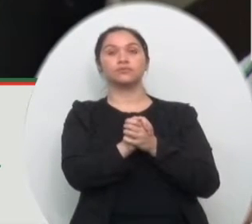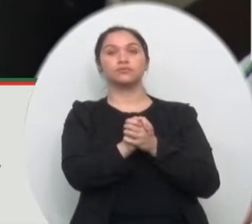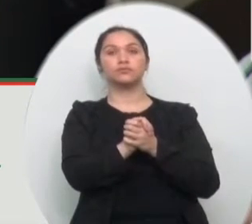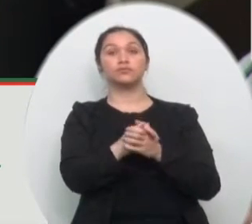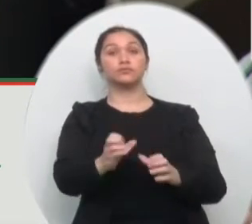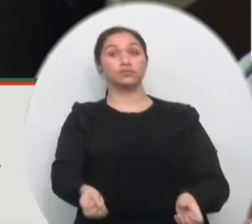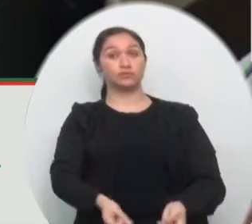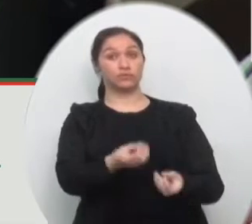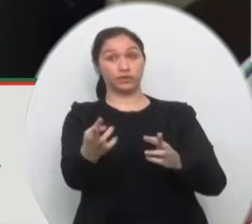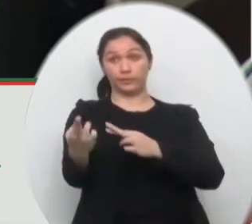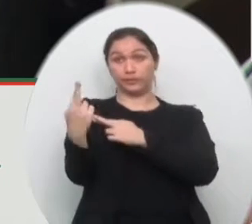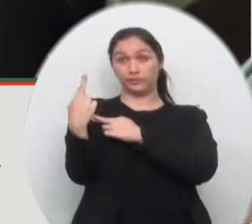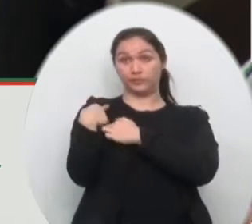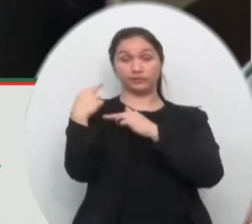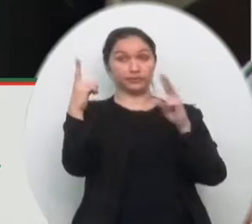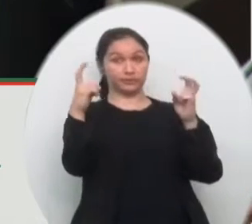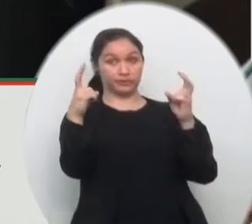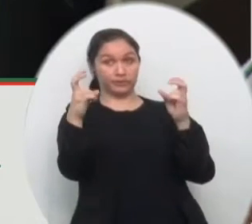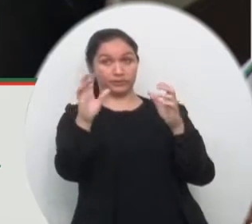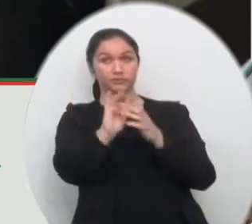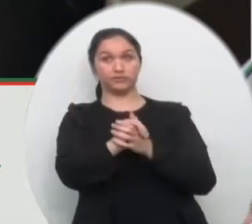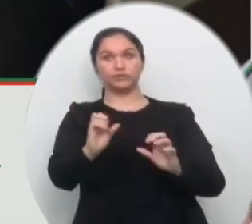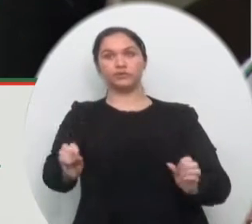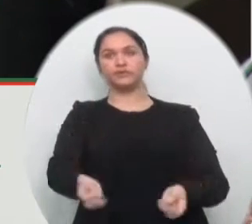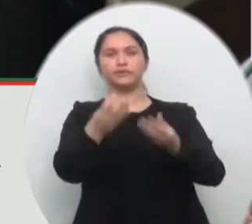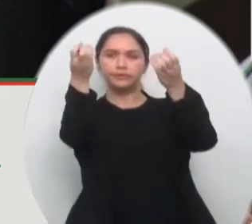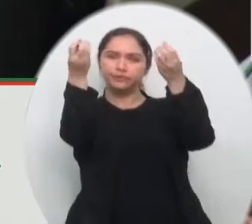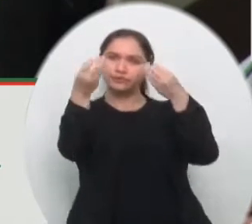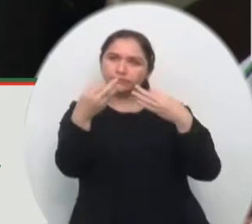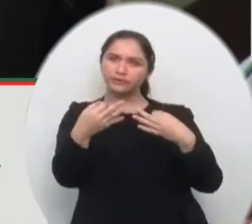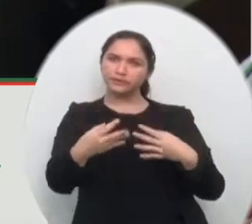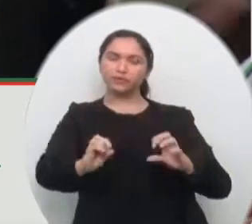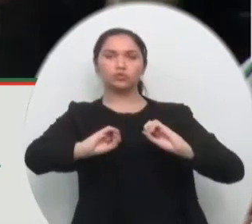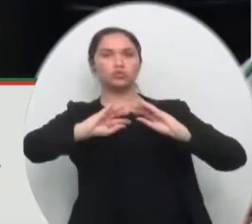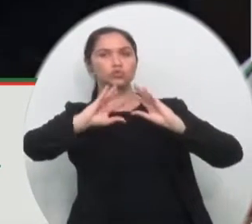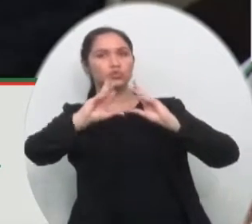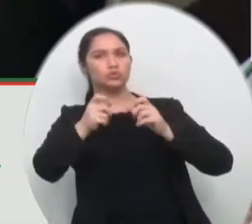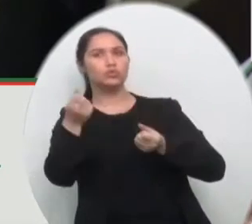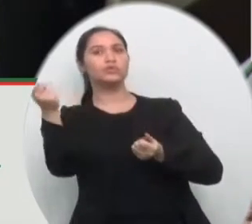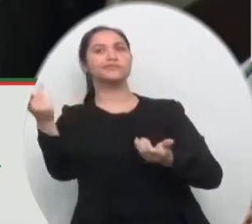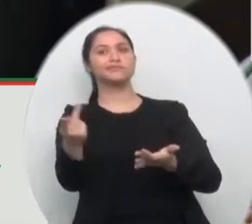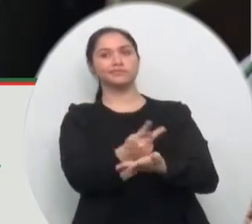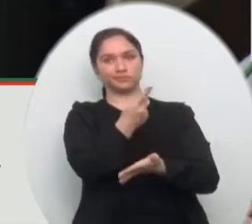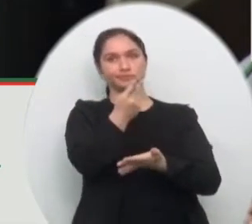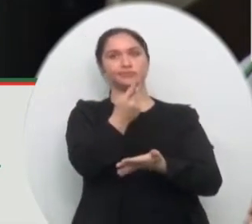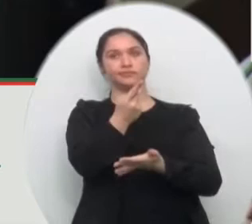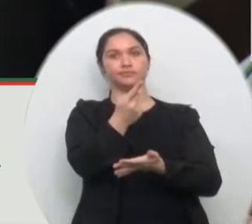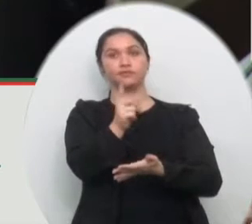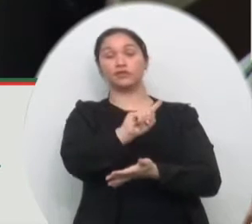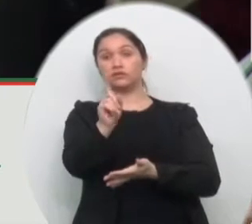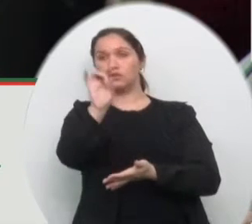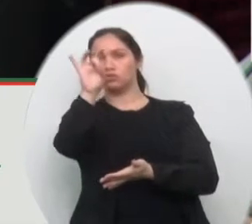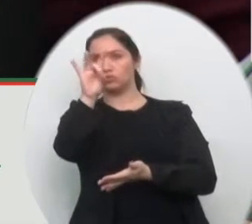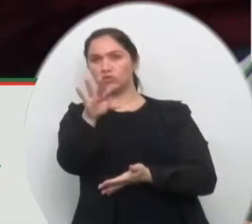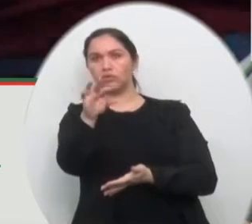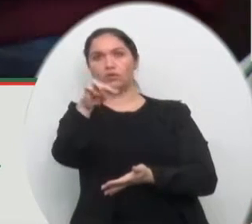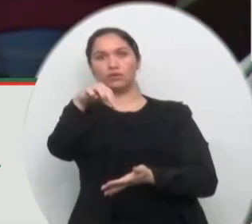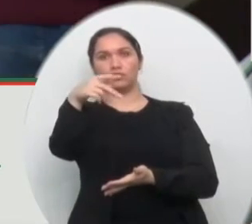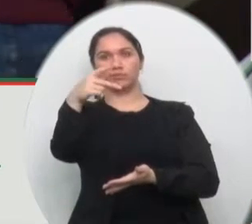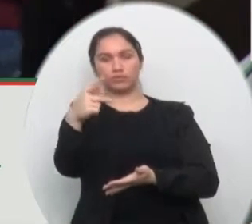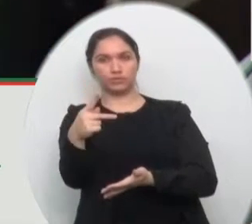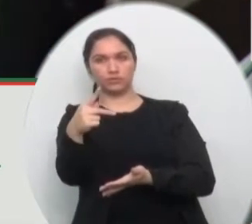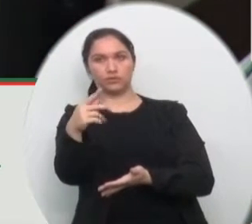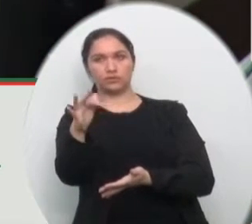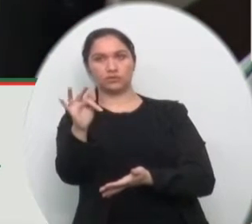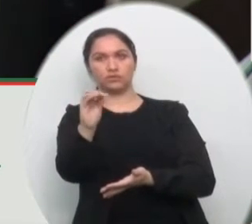encarregado do assunto e explanou toda a situação. Inclusive, não só a MP Foods tem esse problema horrível